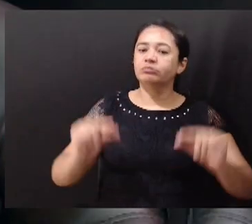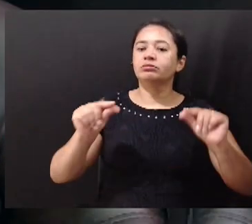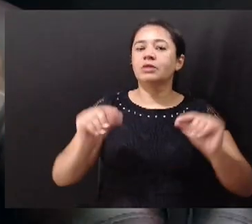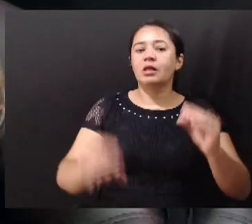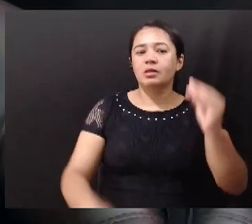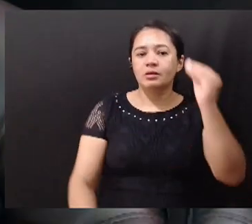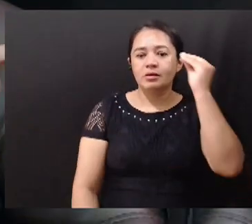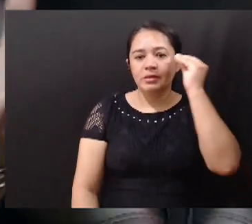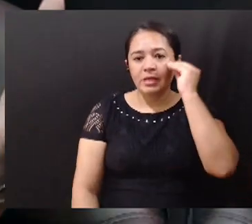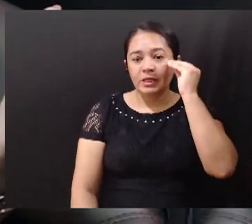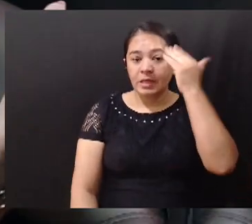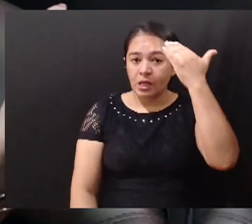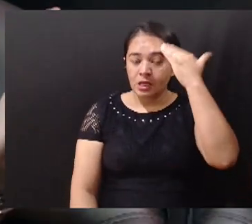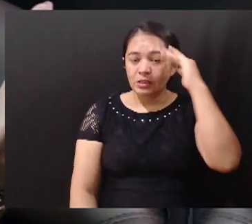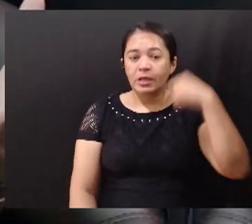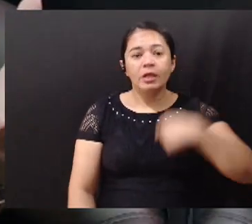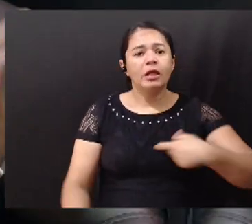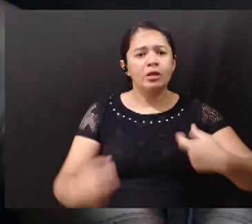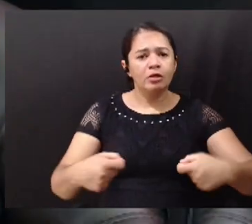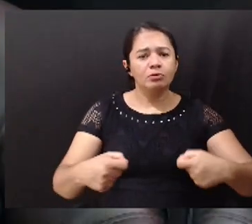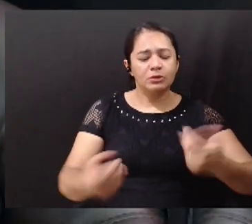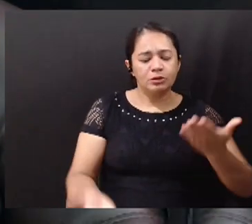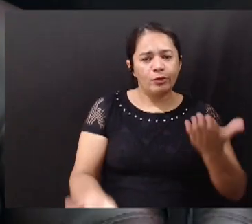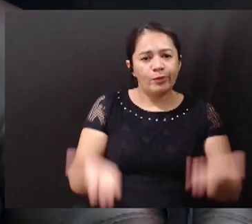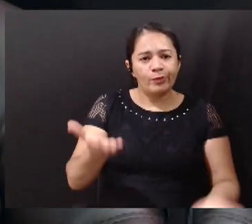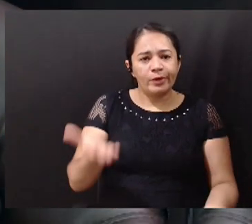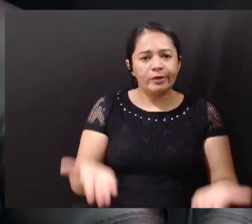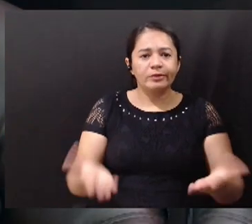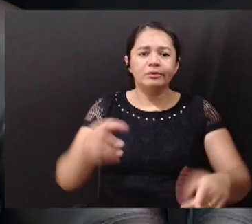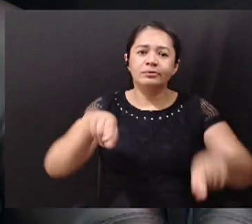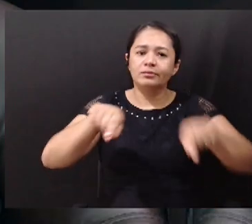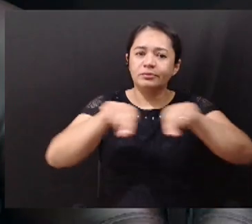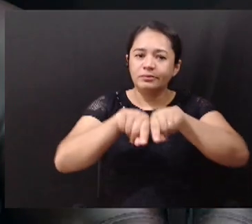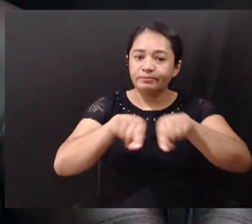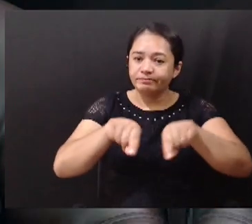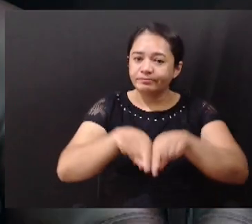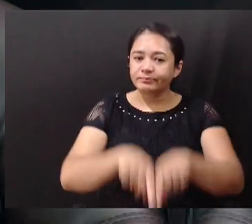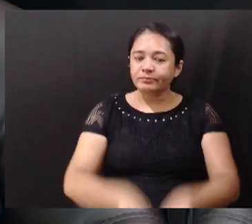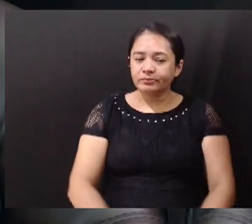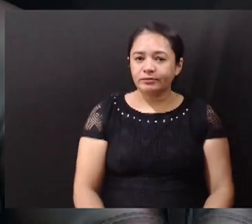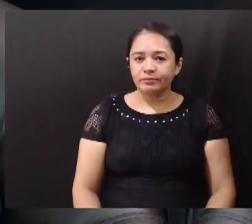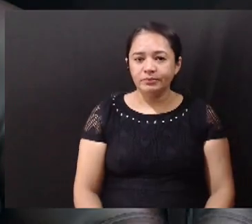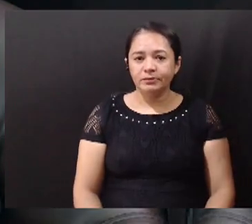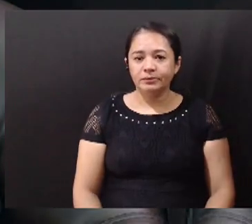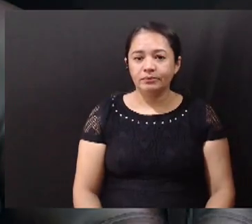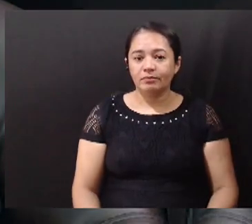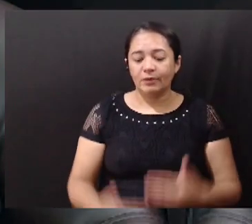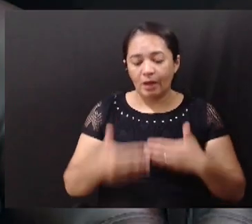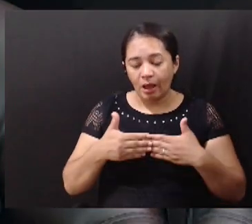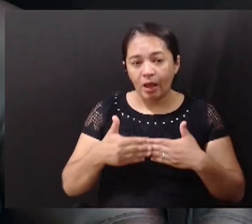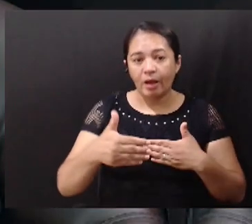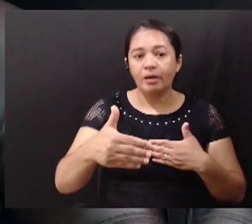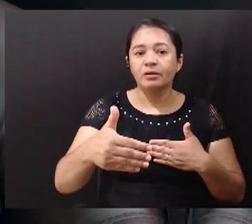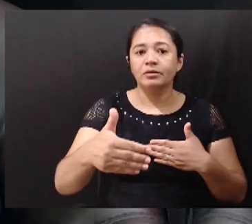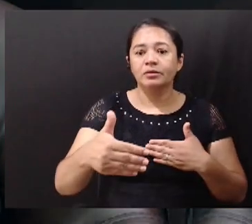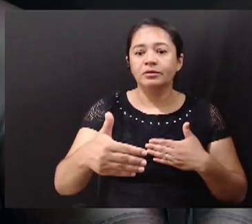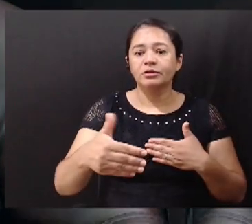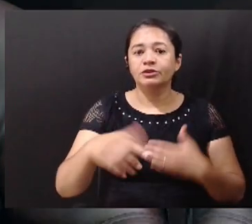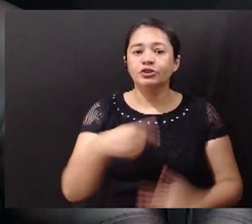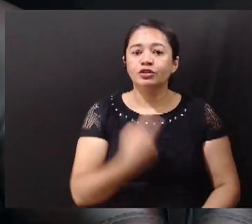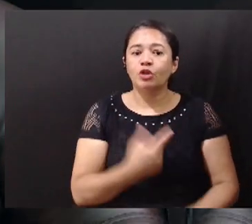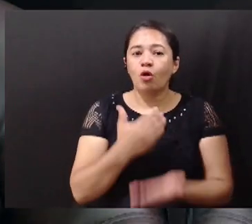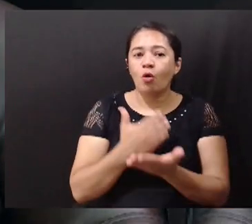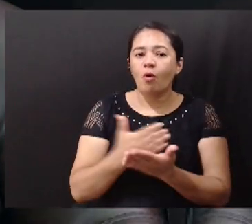entender que eu preciso desse equilíbrio também, tá? Então, a partir desse momento, a gente começa a entender